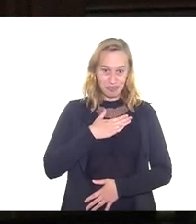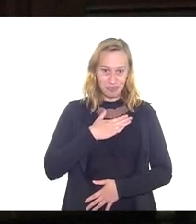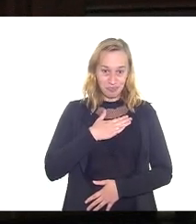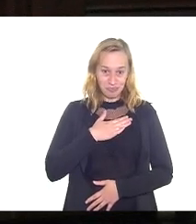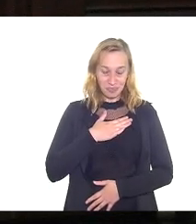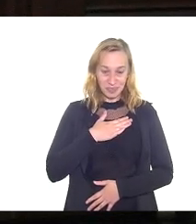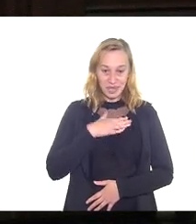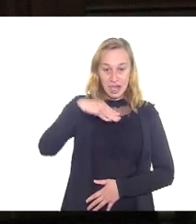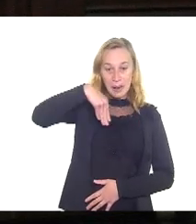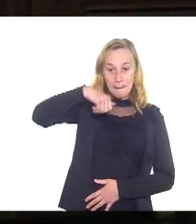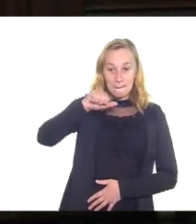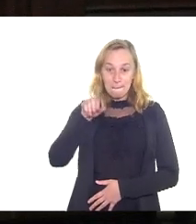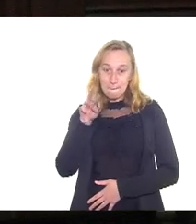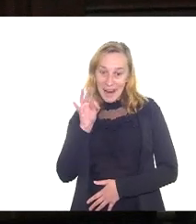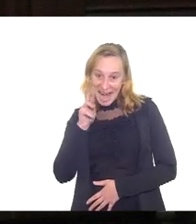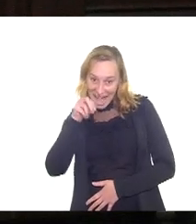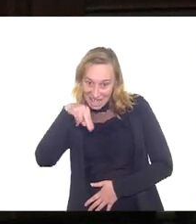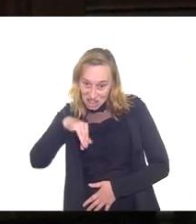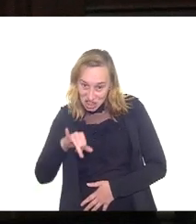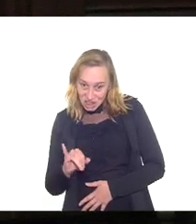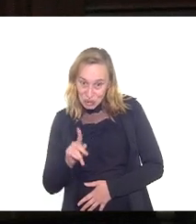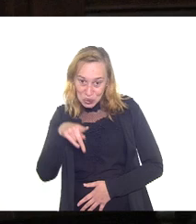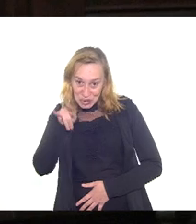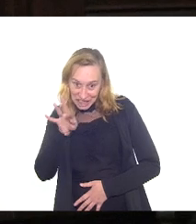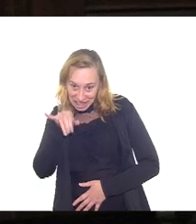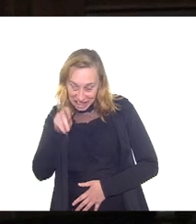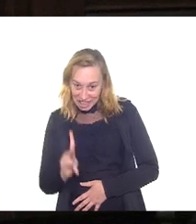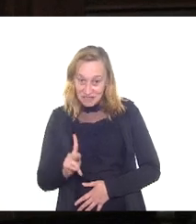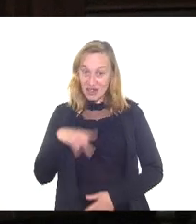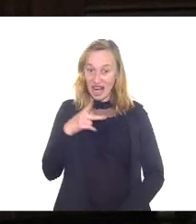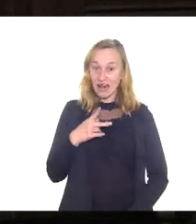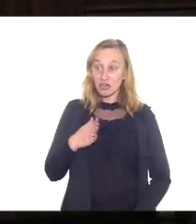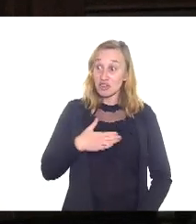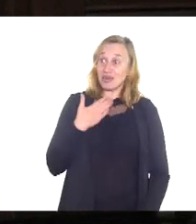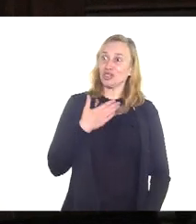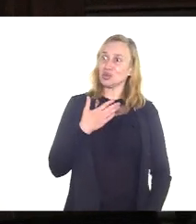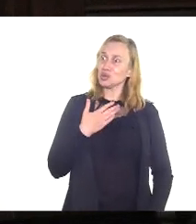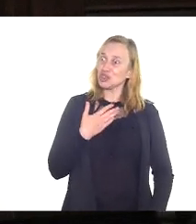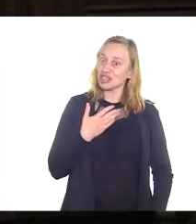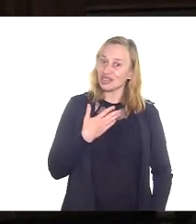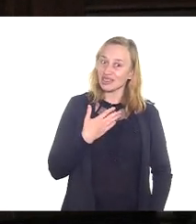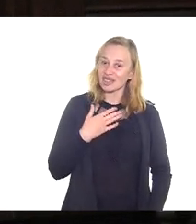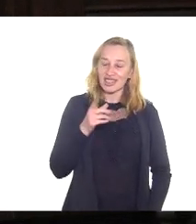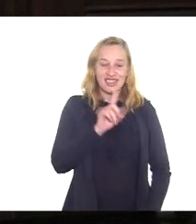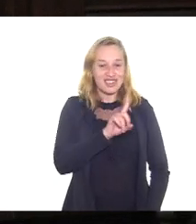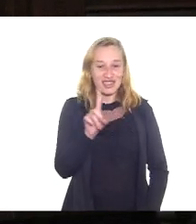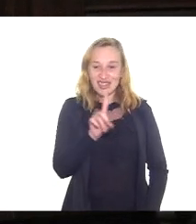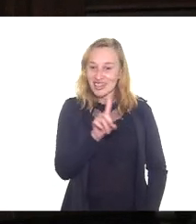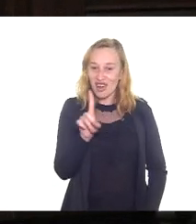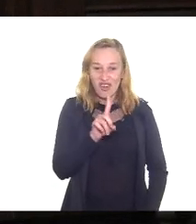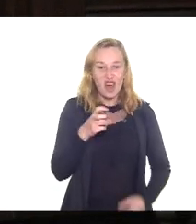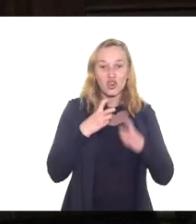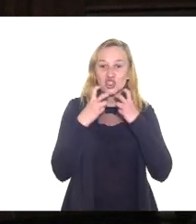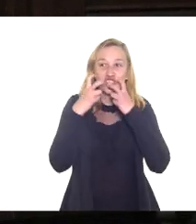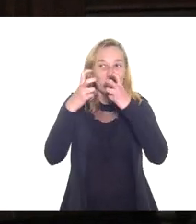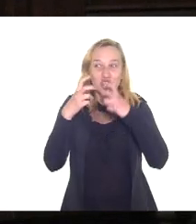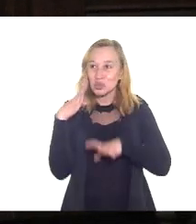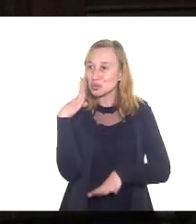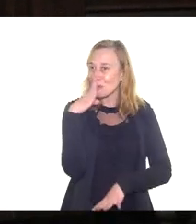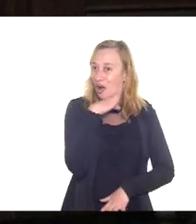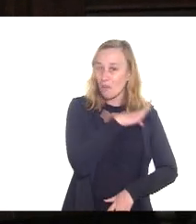Martin Luther King dizia: o que me assusta não são os gritos dos